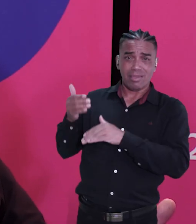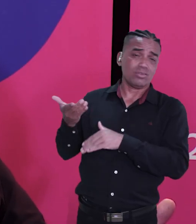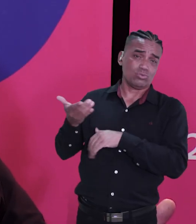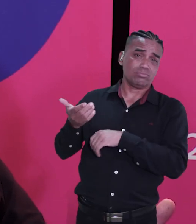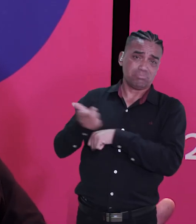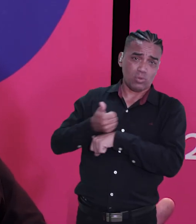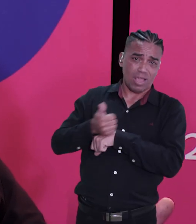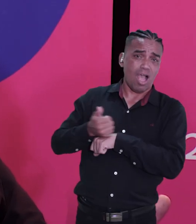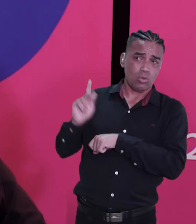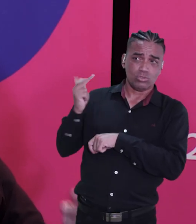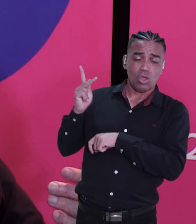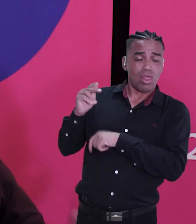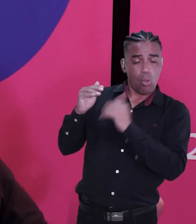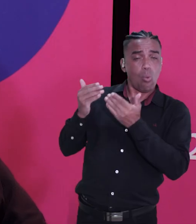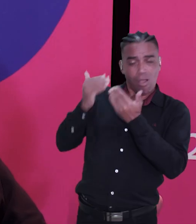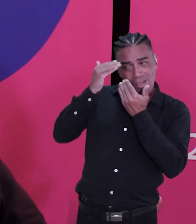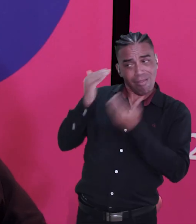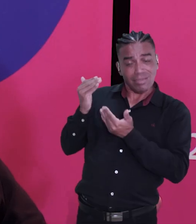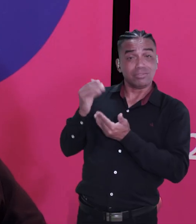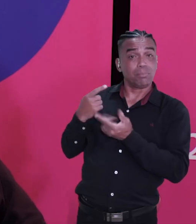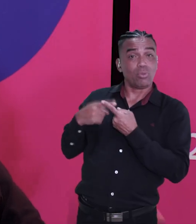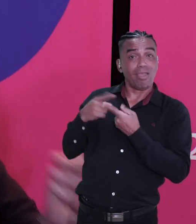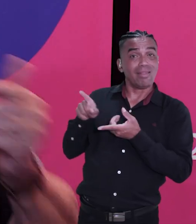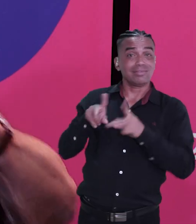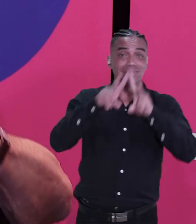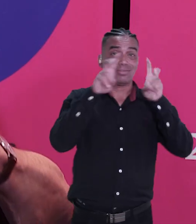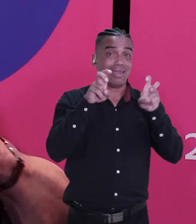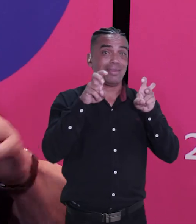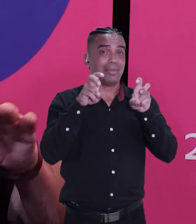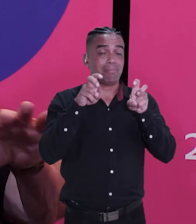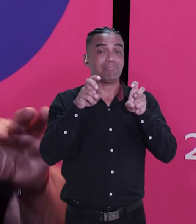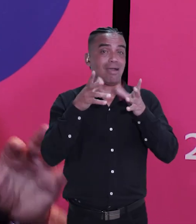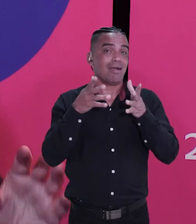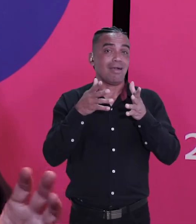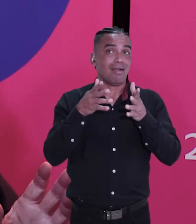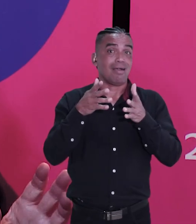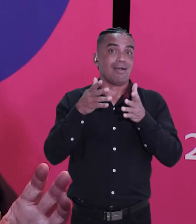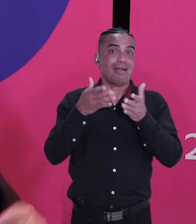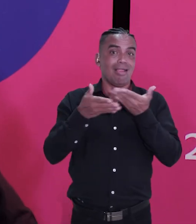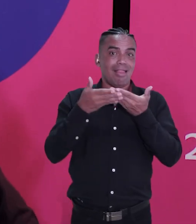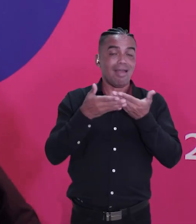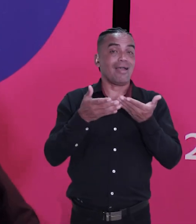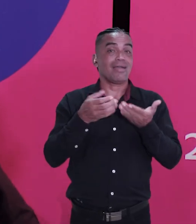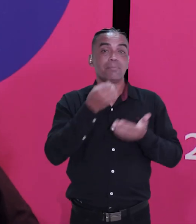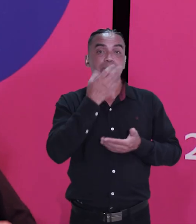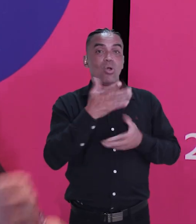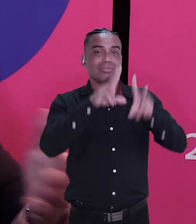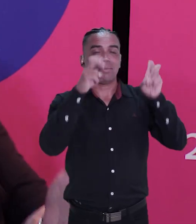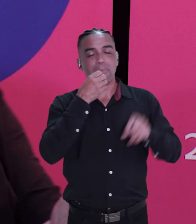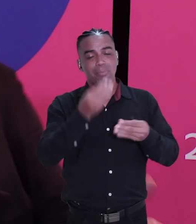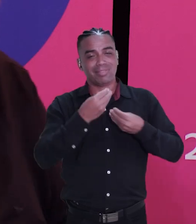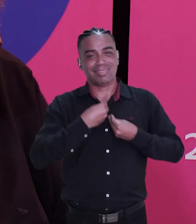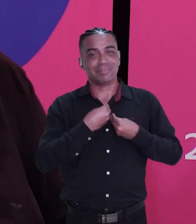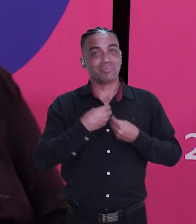muito, eu sou muito grato a eles, porque eles tratam dos assuntos deles e deixam os assuntos bons para mim, entendeu? Entre